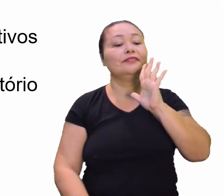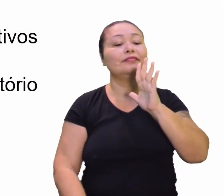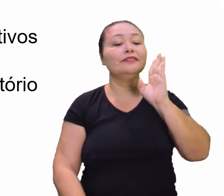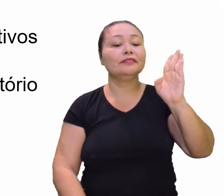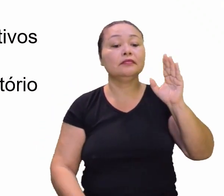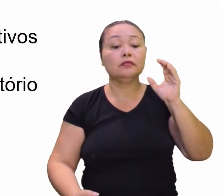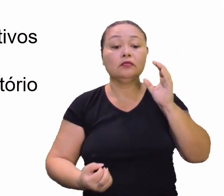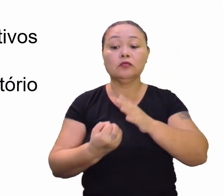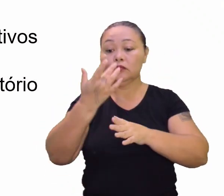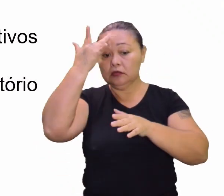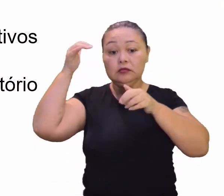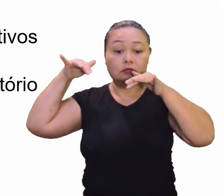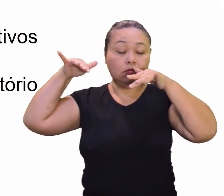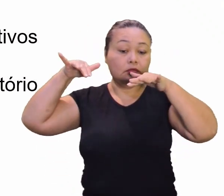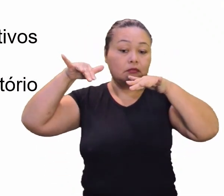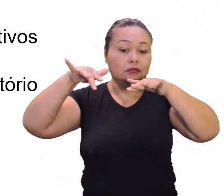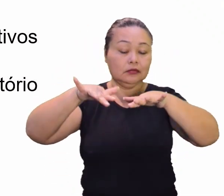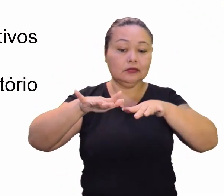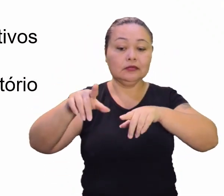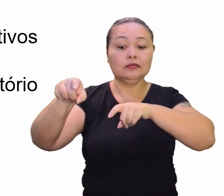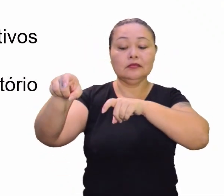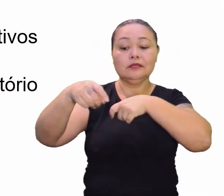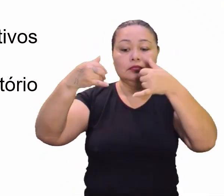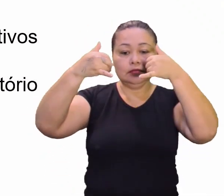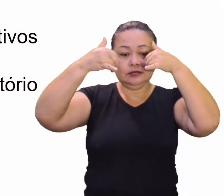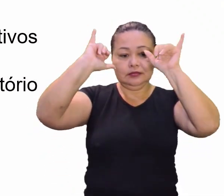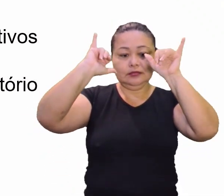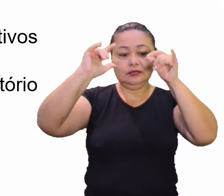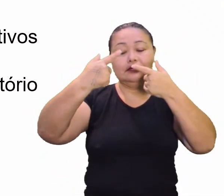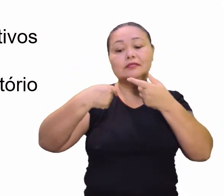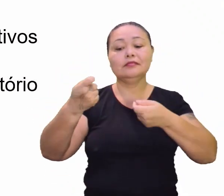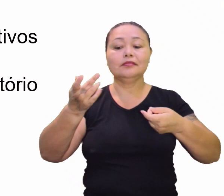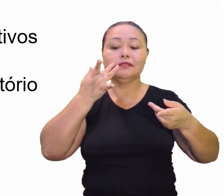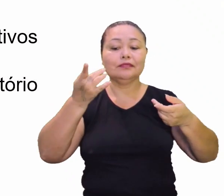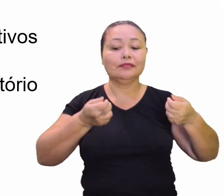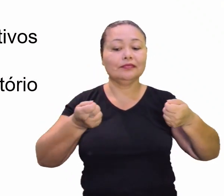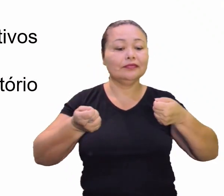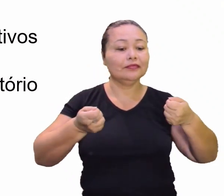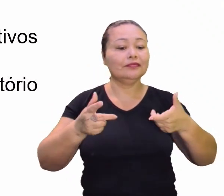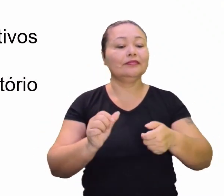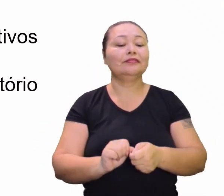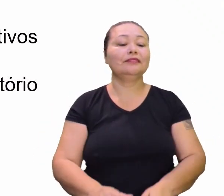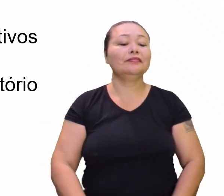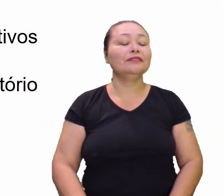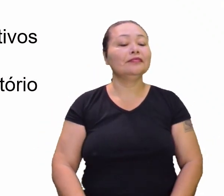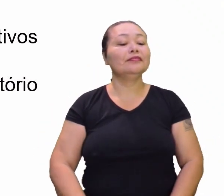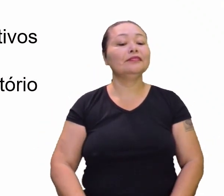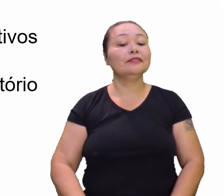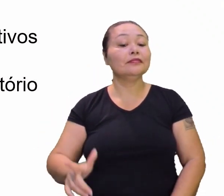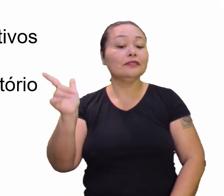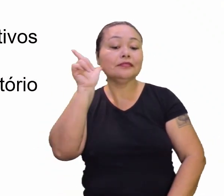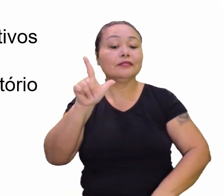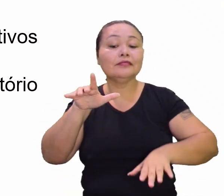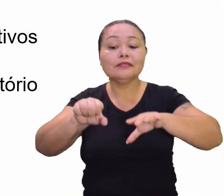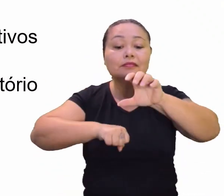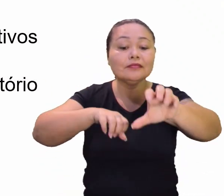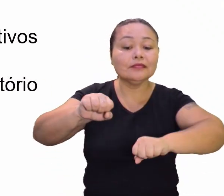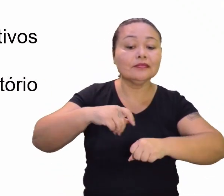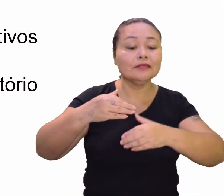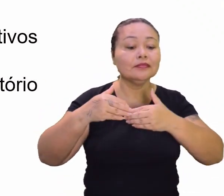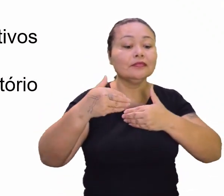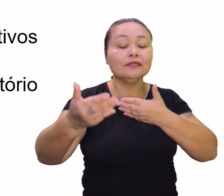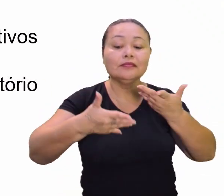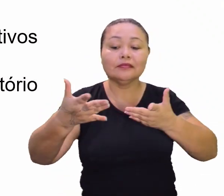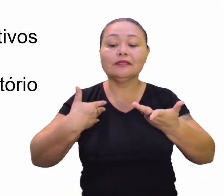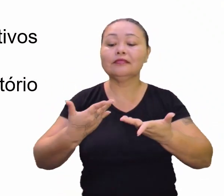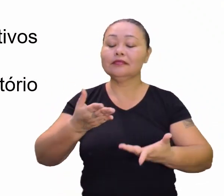Ocidental. B. Surto demográfico em função da agropecuária e dos garimpos. C. Obtenção de terras